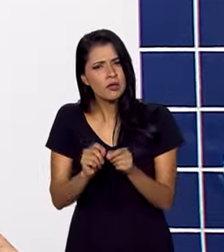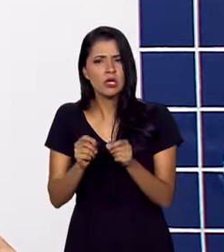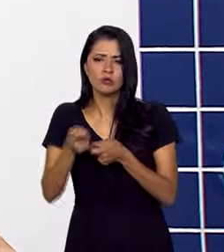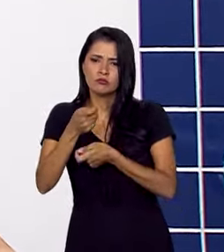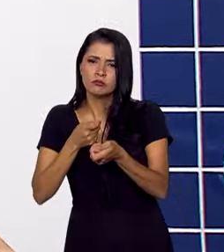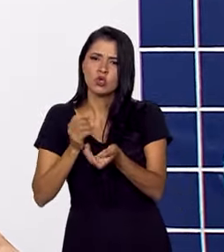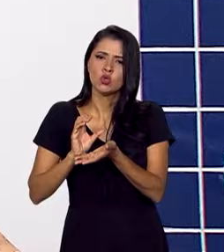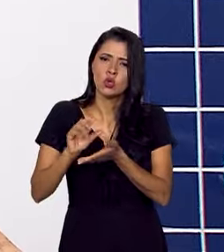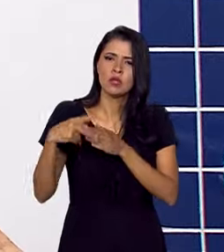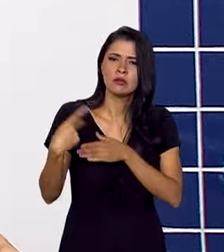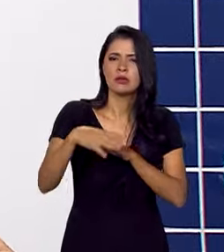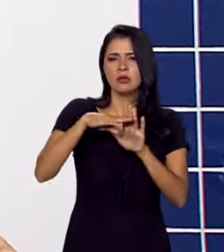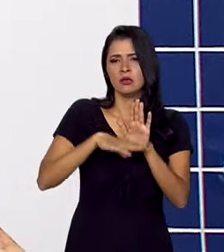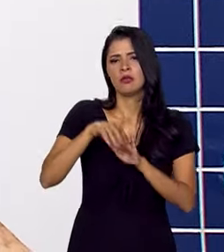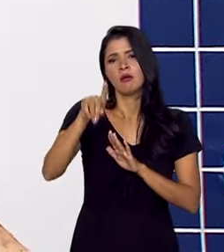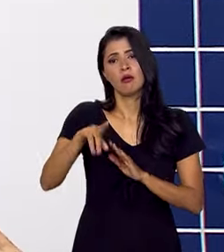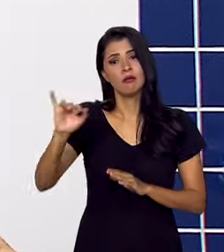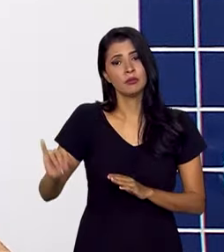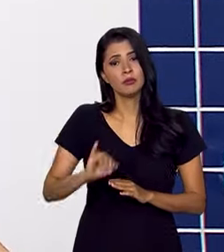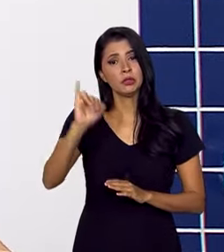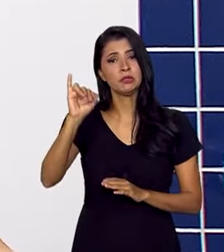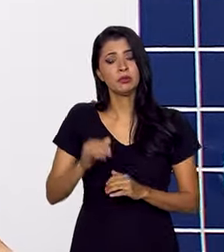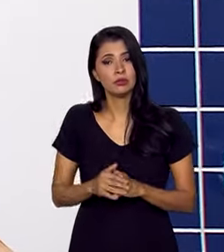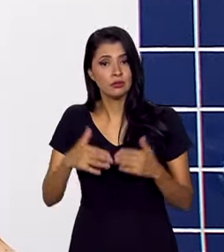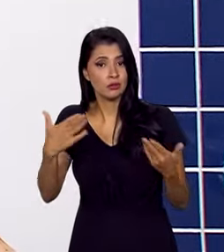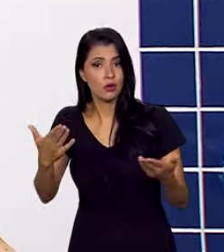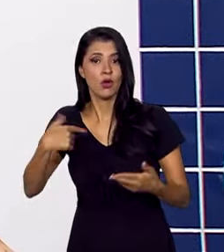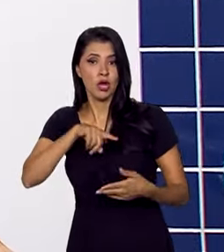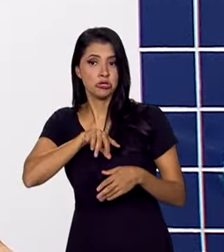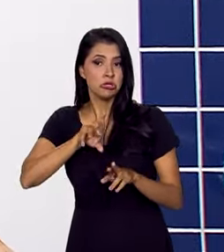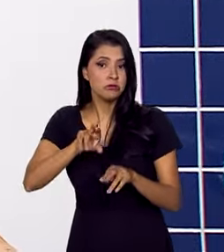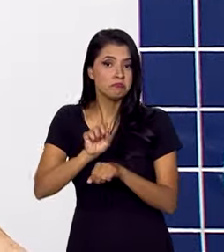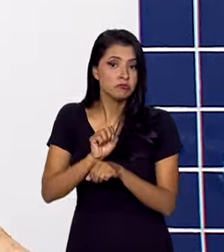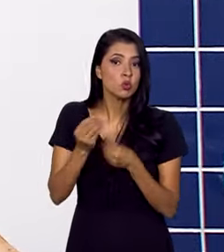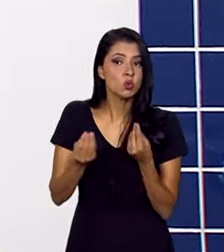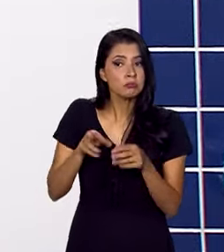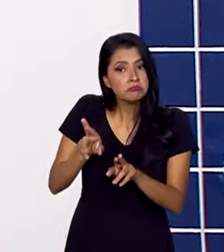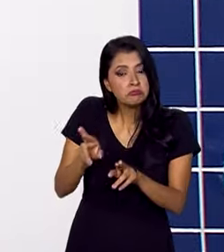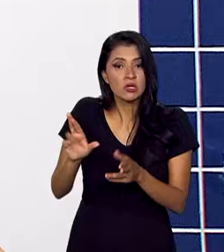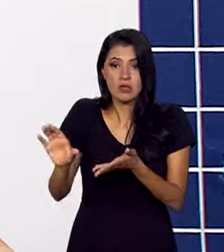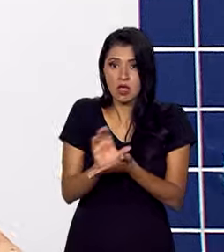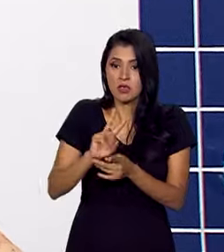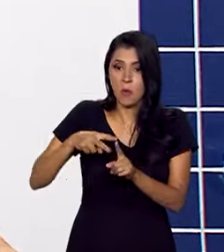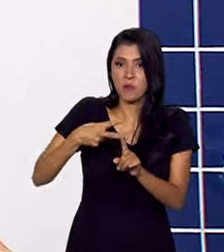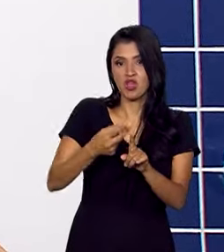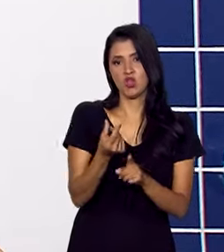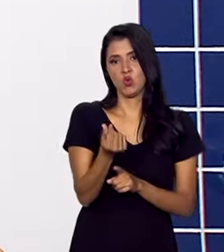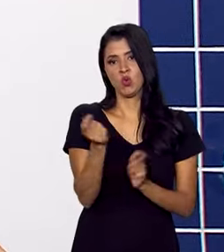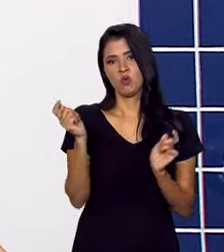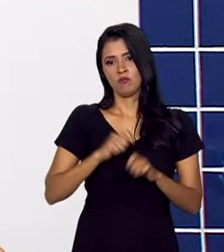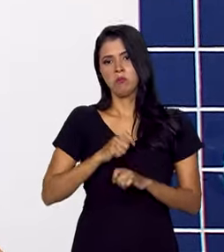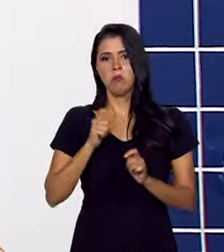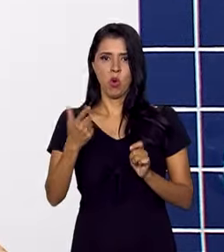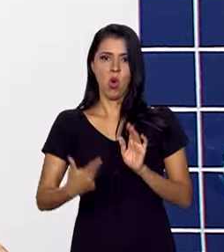financiamento desse programa, ele é muito importante. Então, nós temos a expectativa de que com esse incremento financeiro, nós estejamos aptos